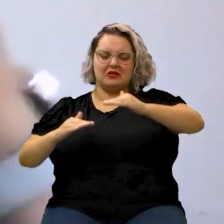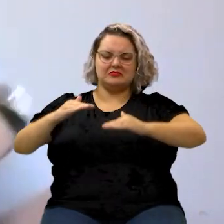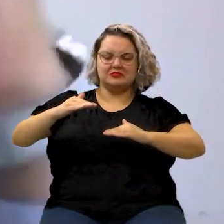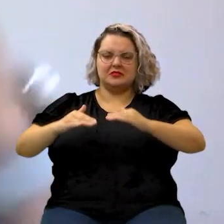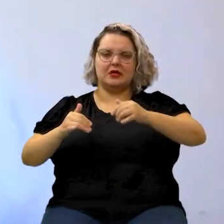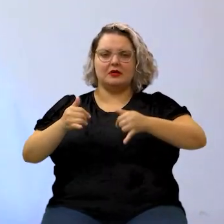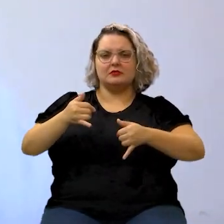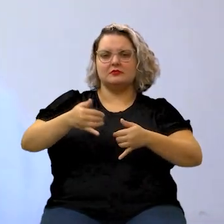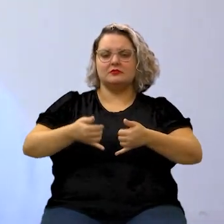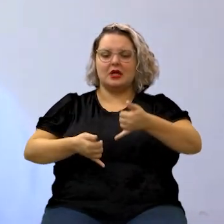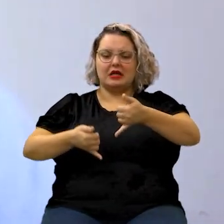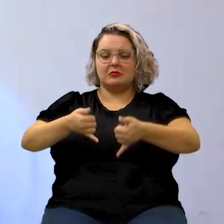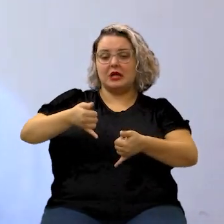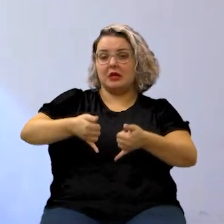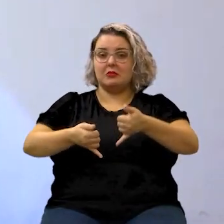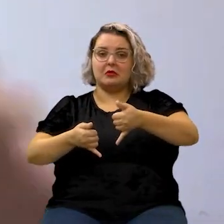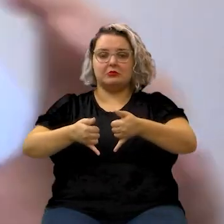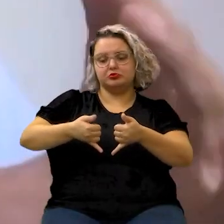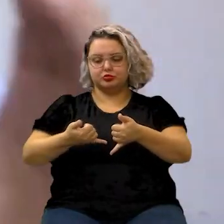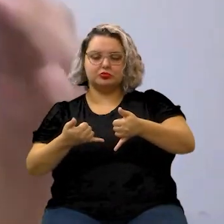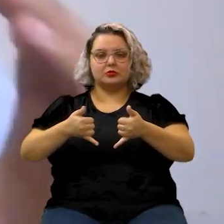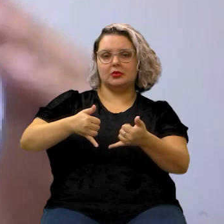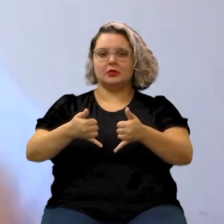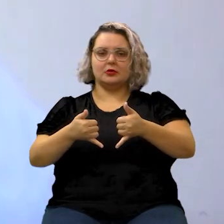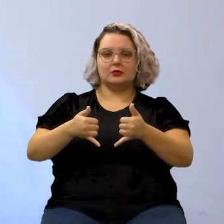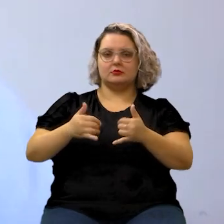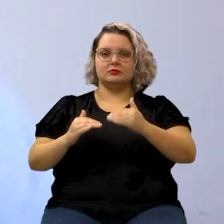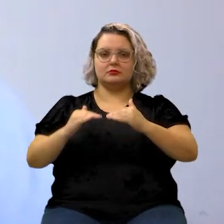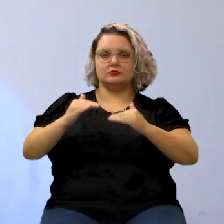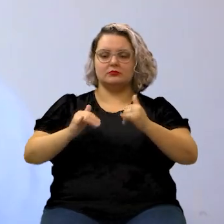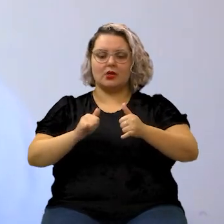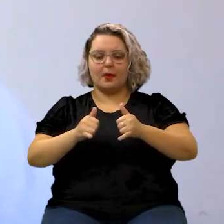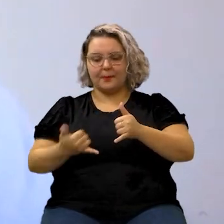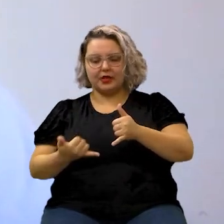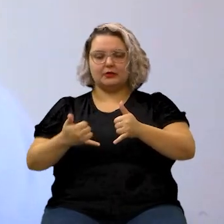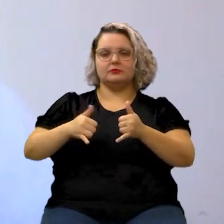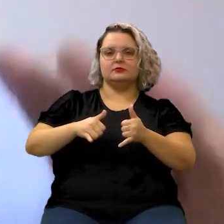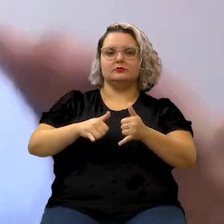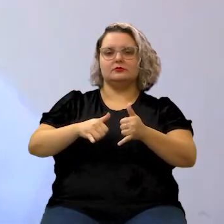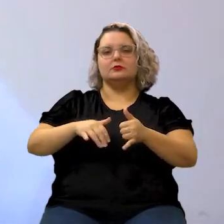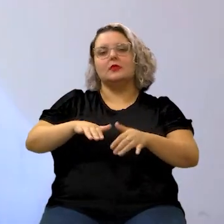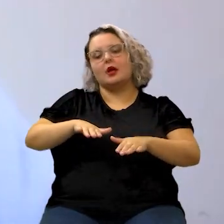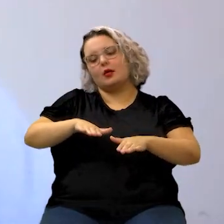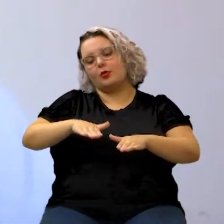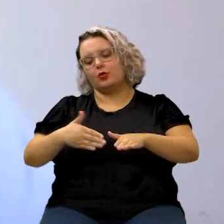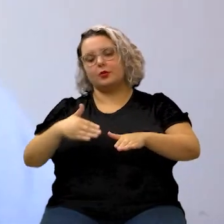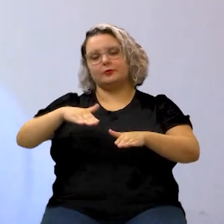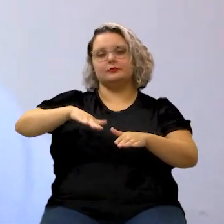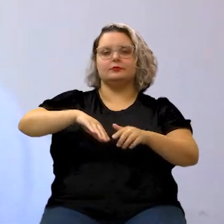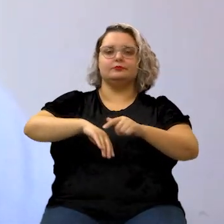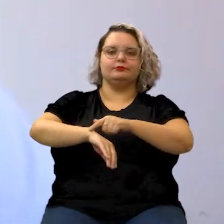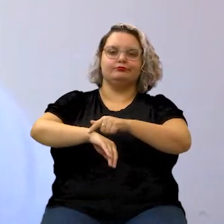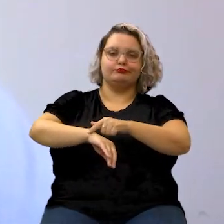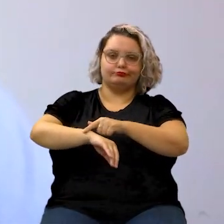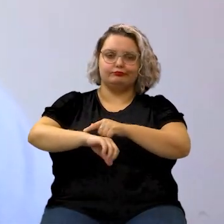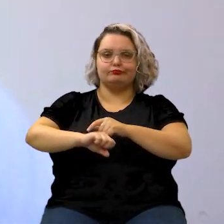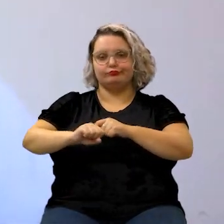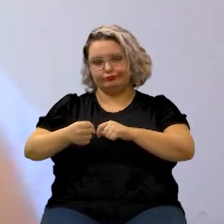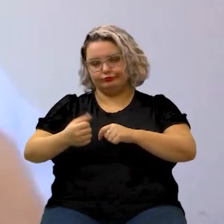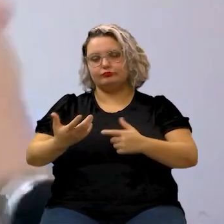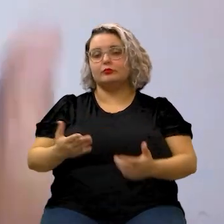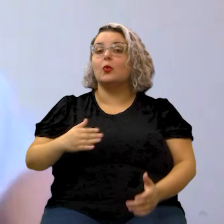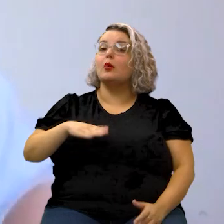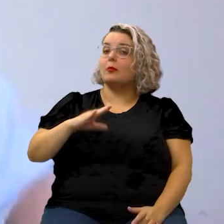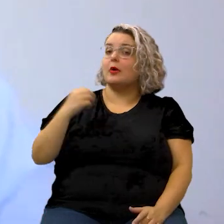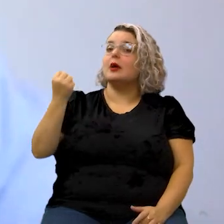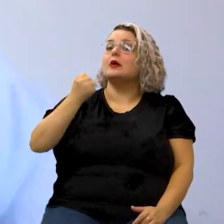desnivelado, é um pouco ondulado. Isso pode causar uma certa instabilidade. E você, em algum caso aí, torcer o tornozelo. E nos casos